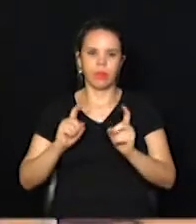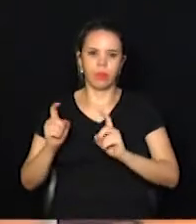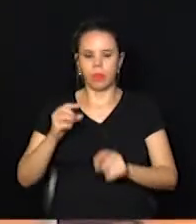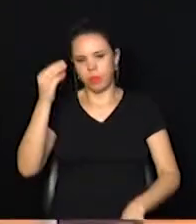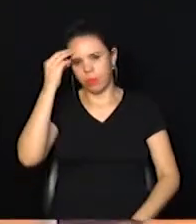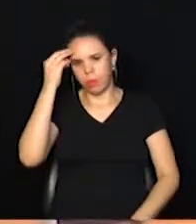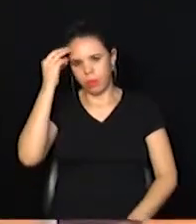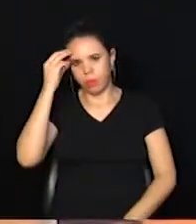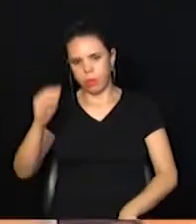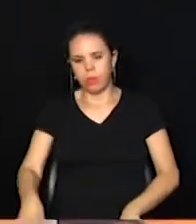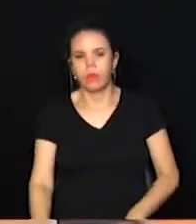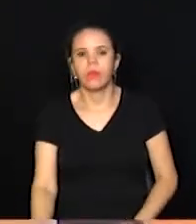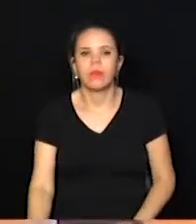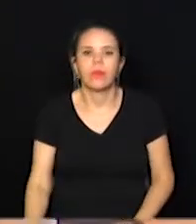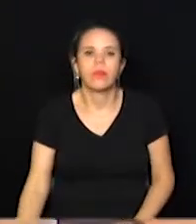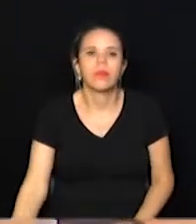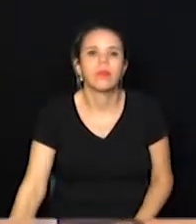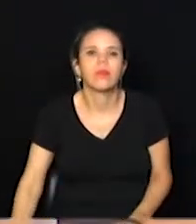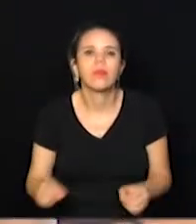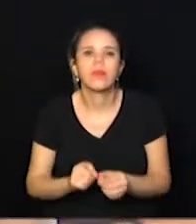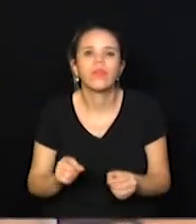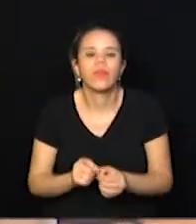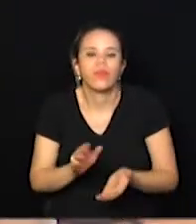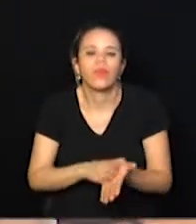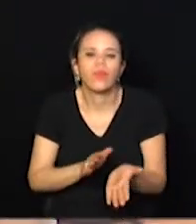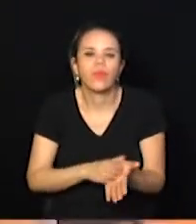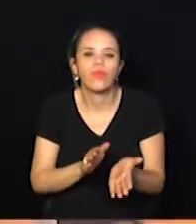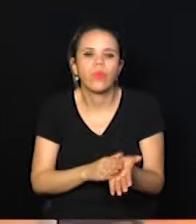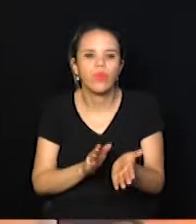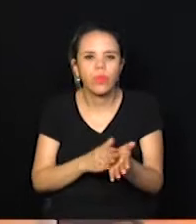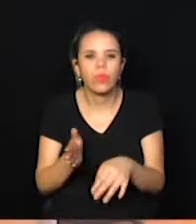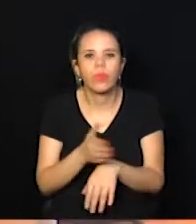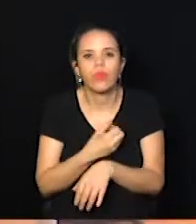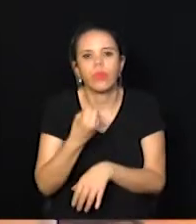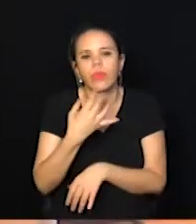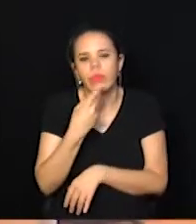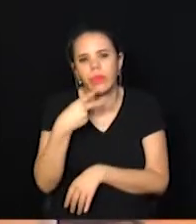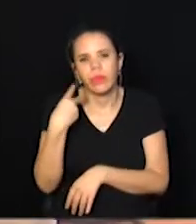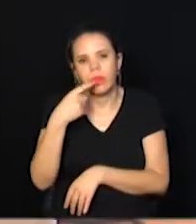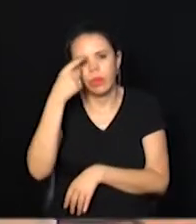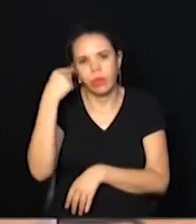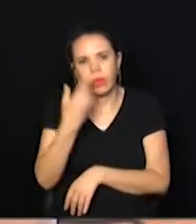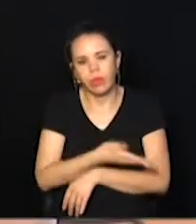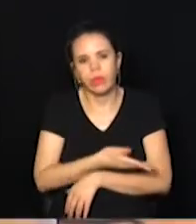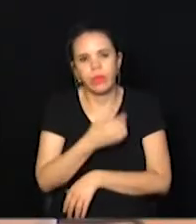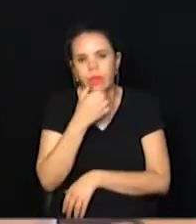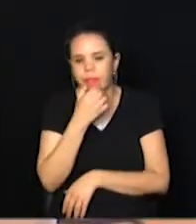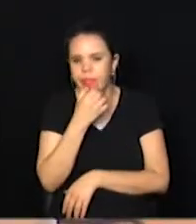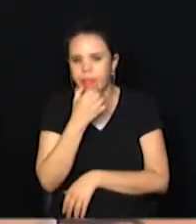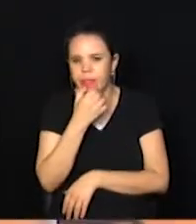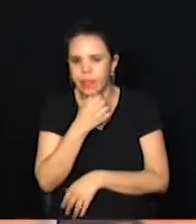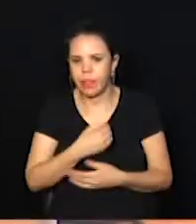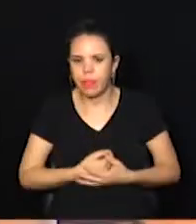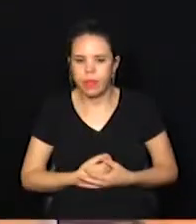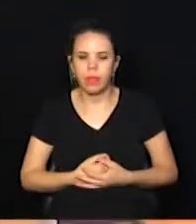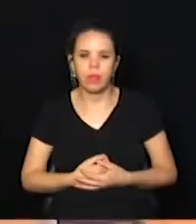memória, mas também fazer esta cobrança, como me antecedeu aqui a vereadora Paola Miguel, de